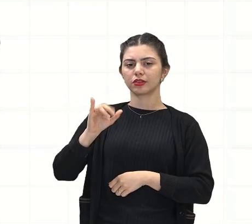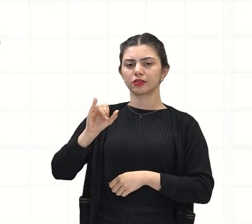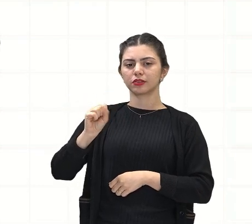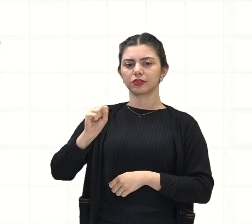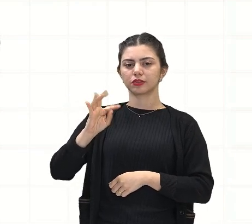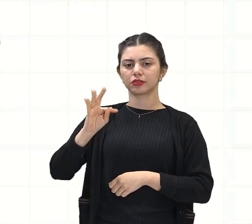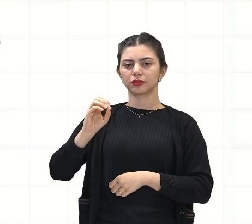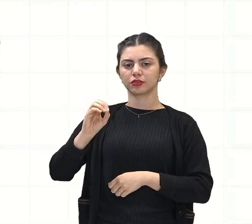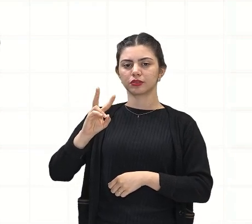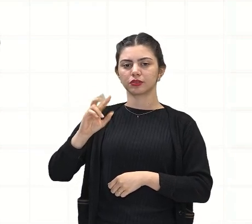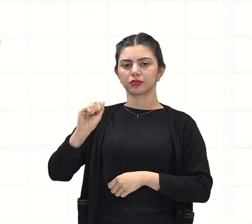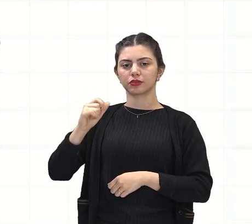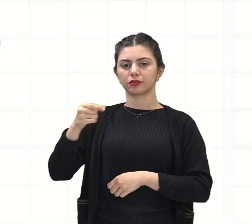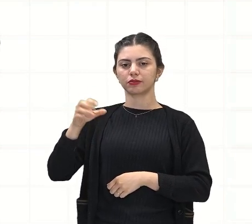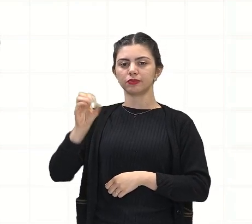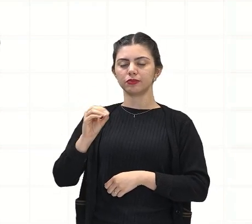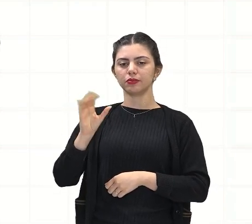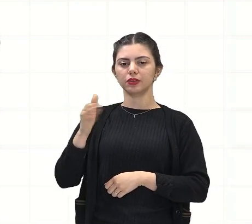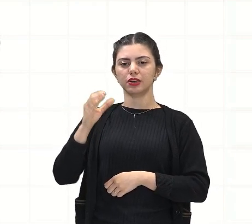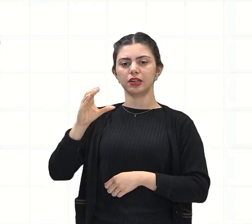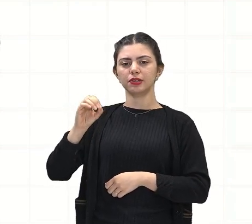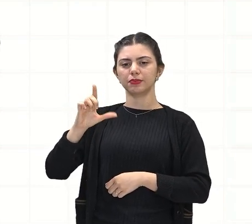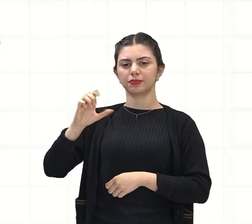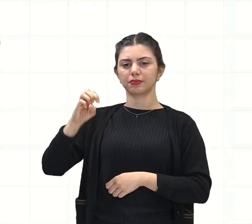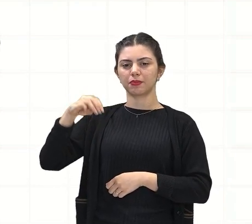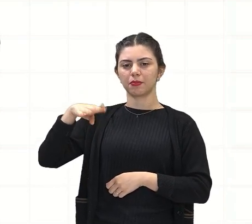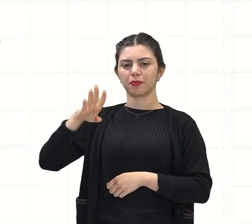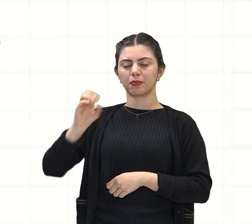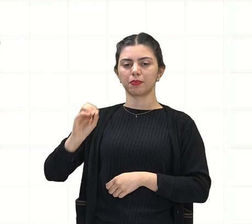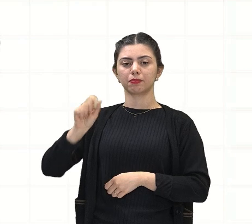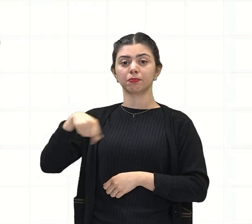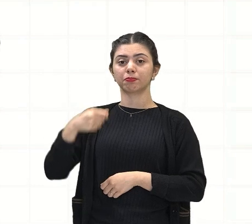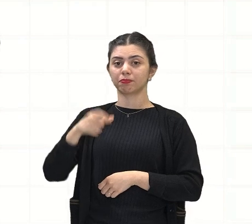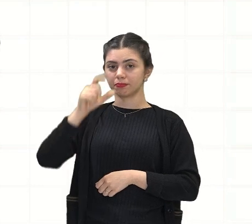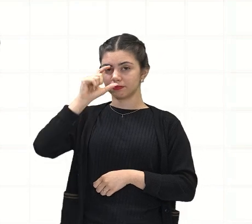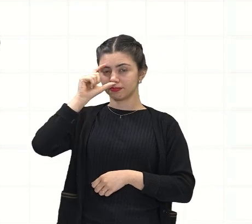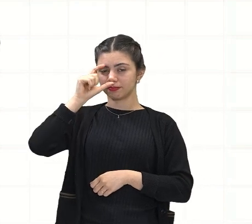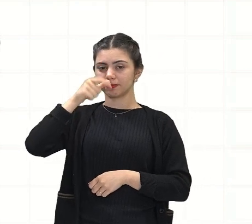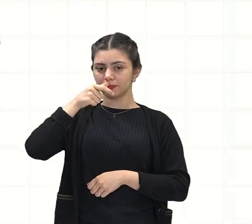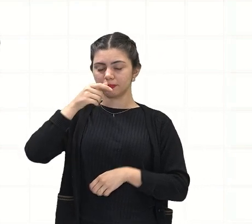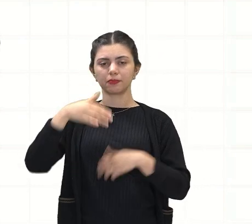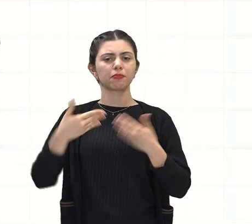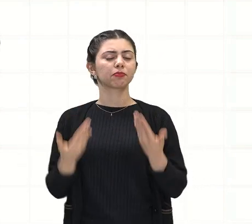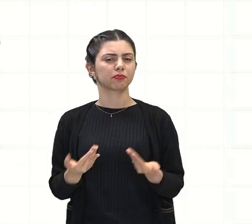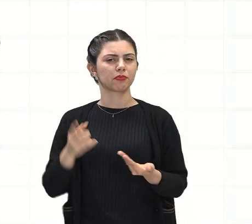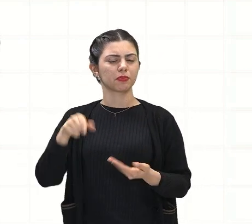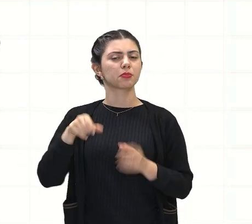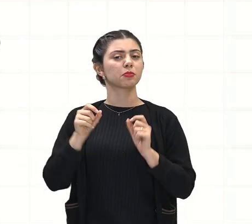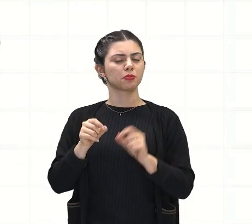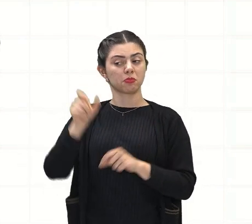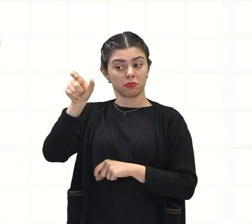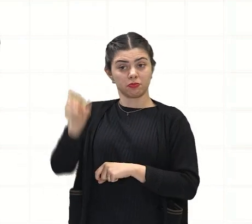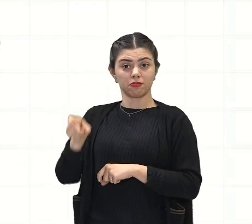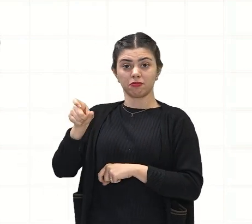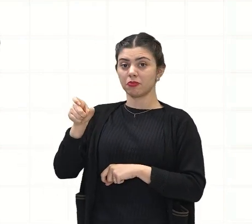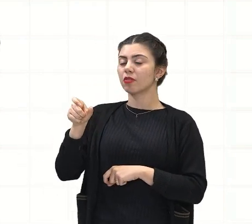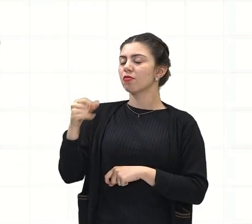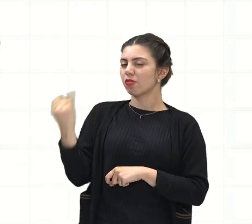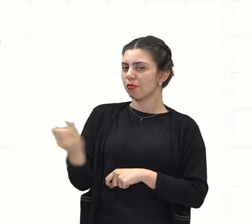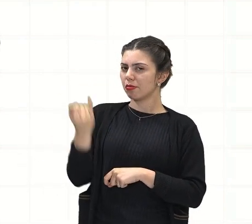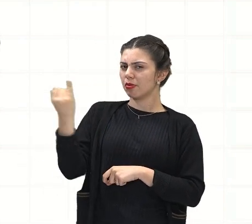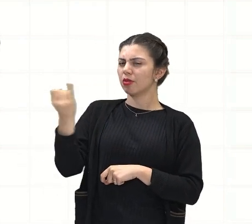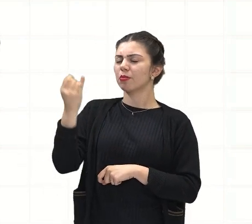Colombo. Olha só como esse personagem histórico, Cristóvão